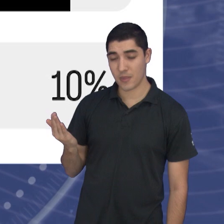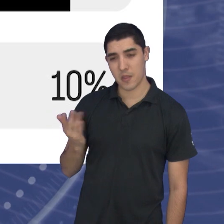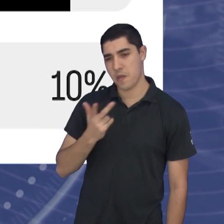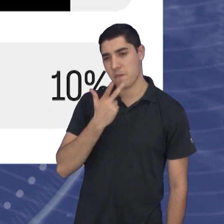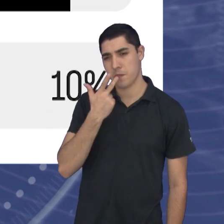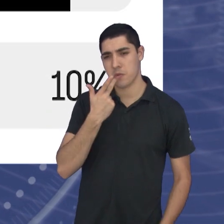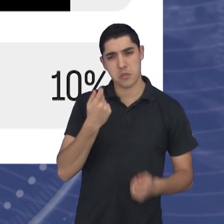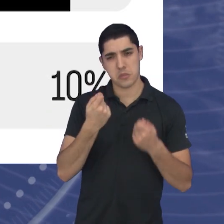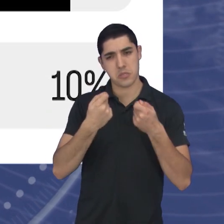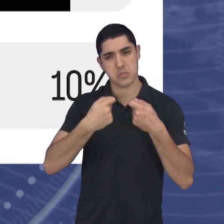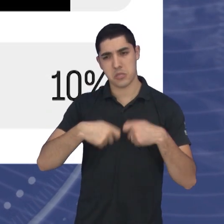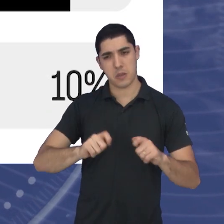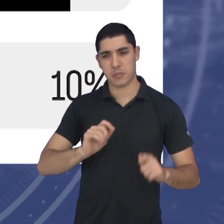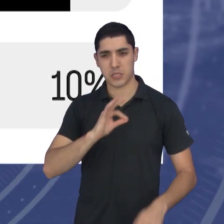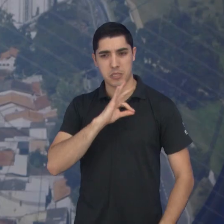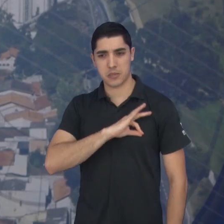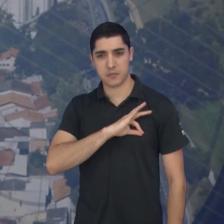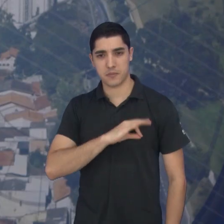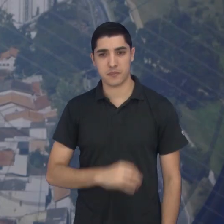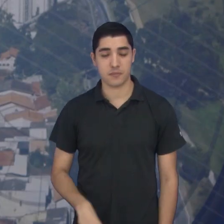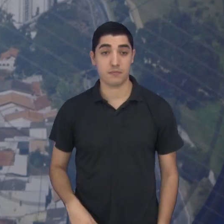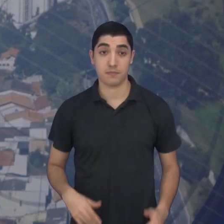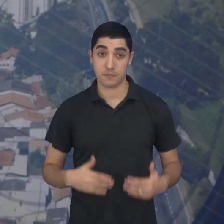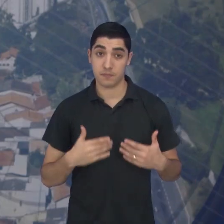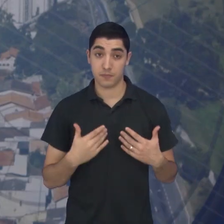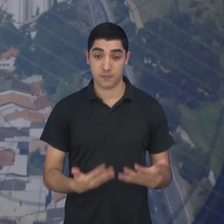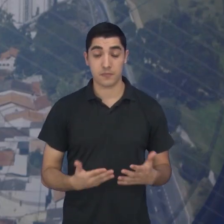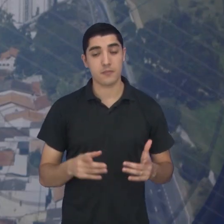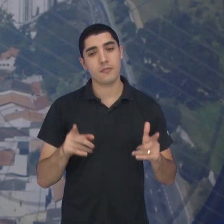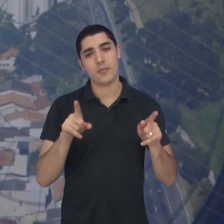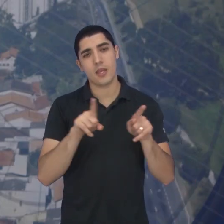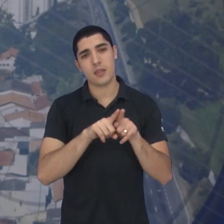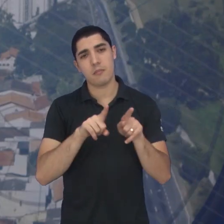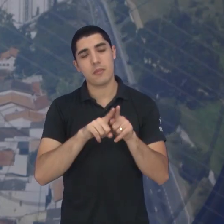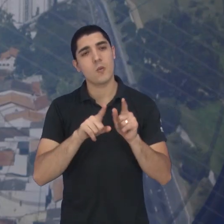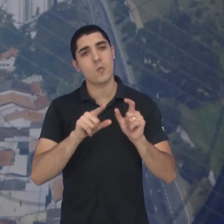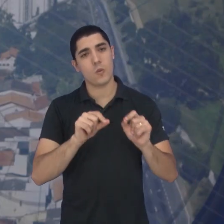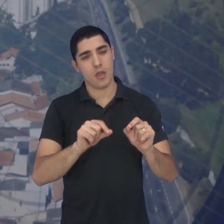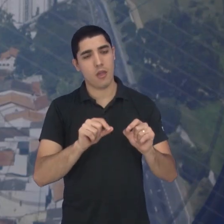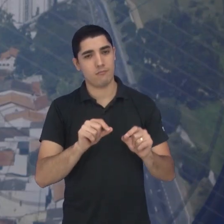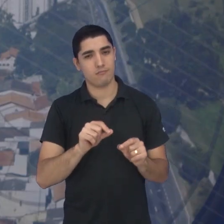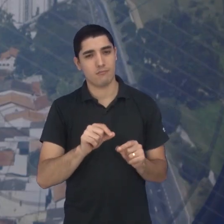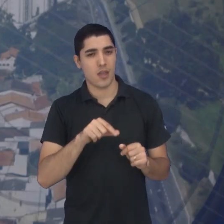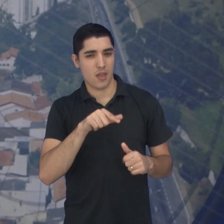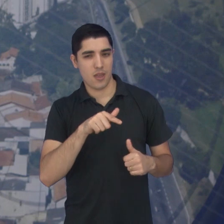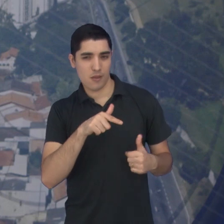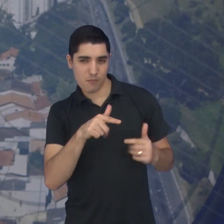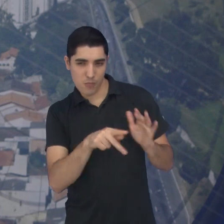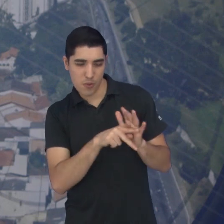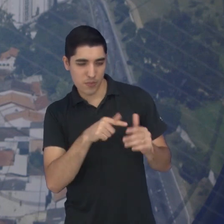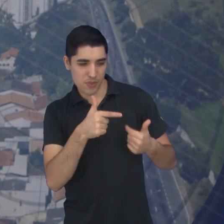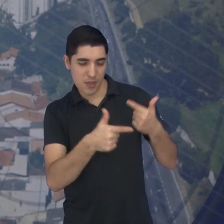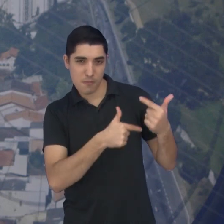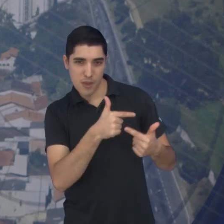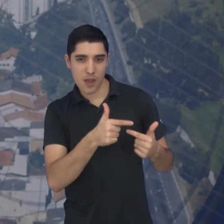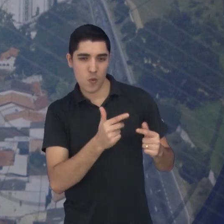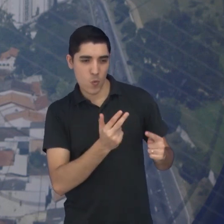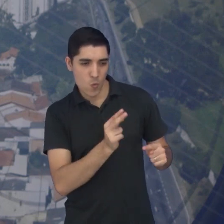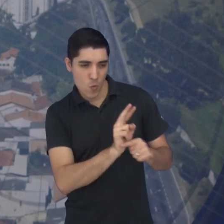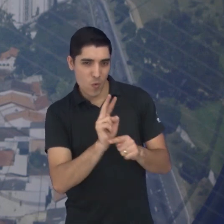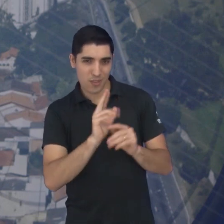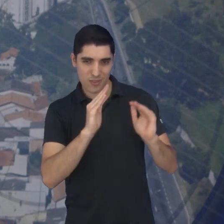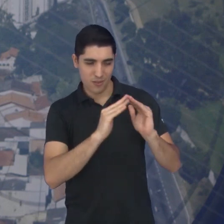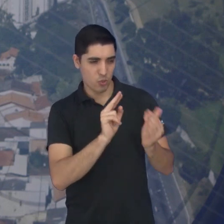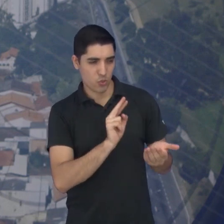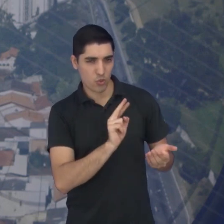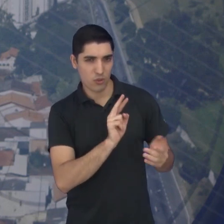acreditam que não. Isso aí. E, pessoal, olha só, quando a gente fala também no trabalho do cuidado, a gente lembra, além das donas